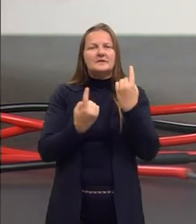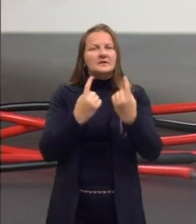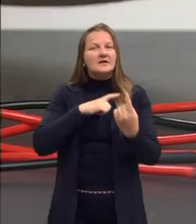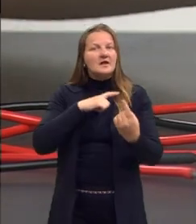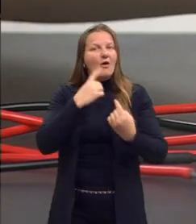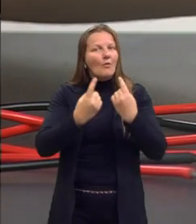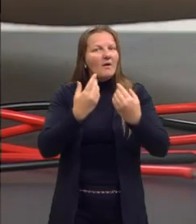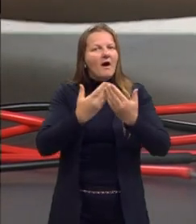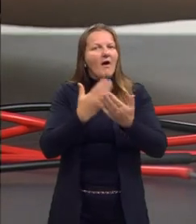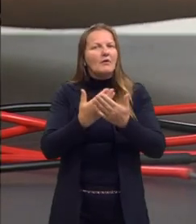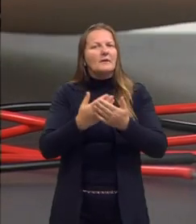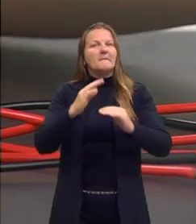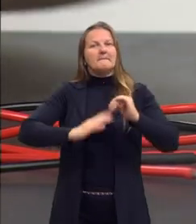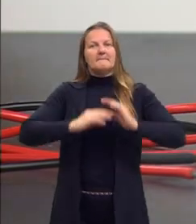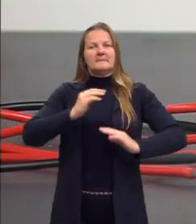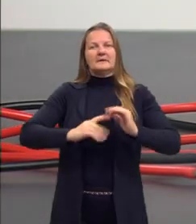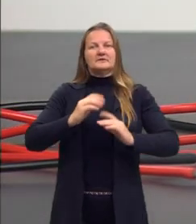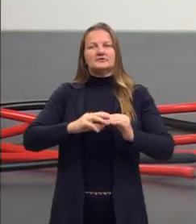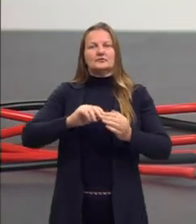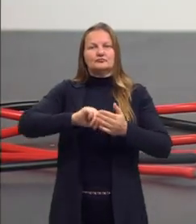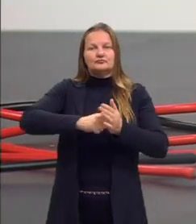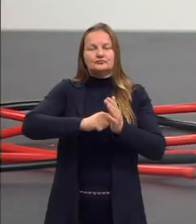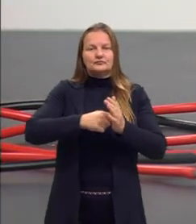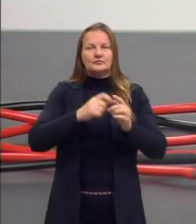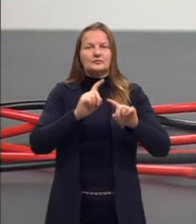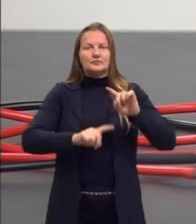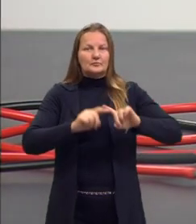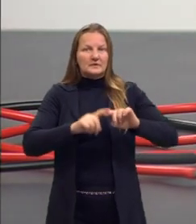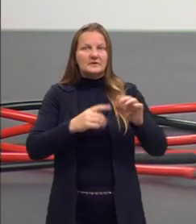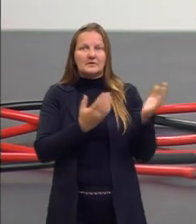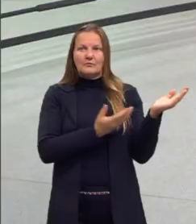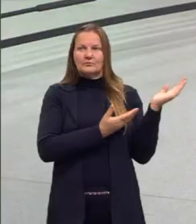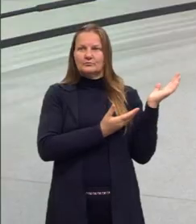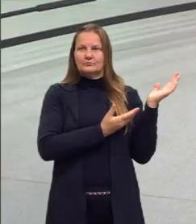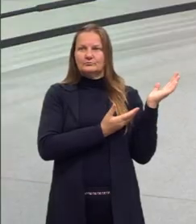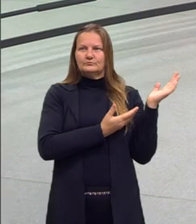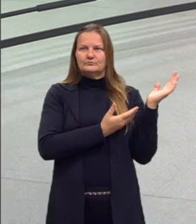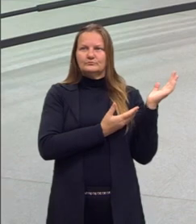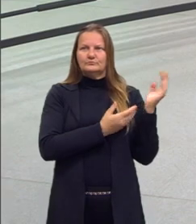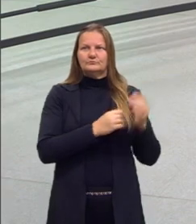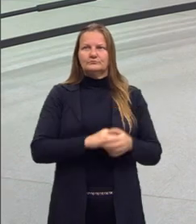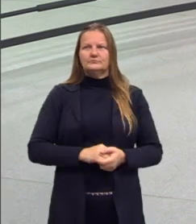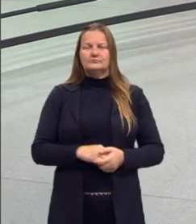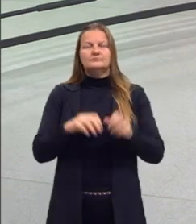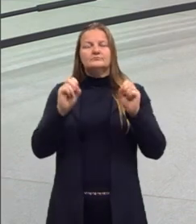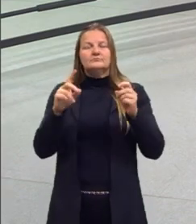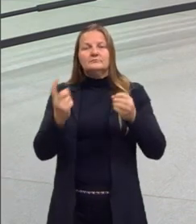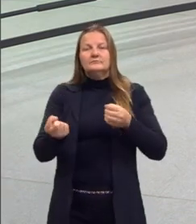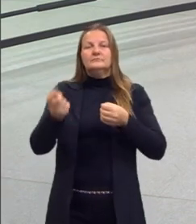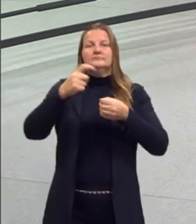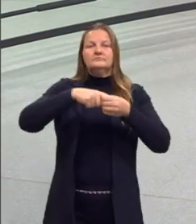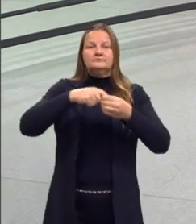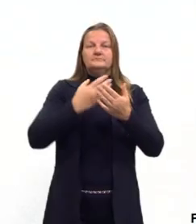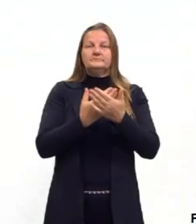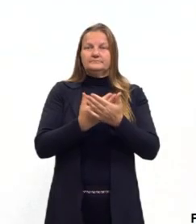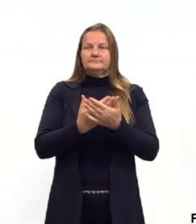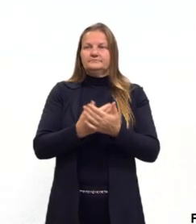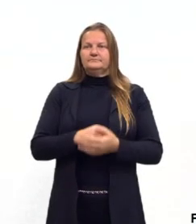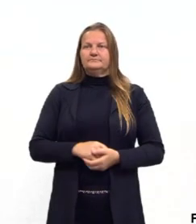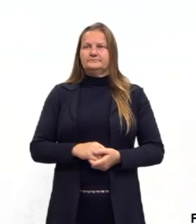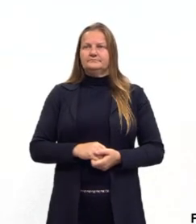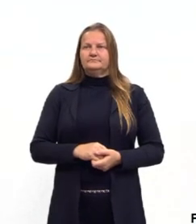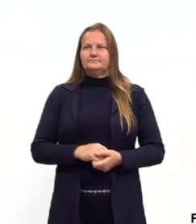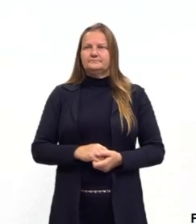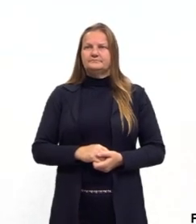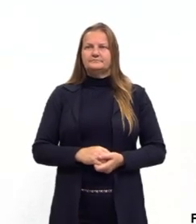práticas né para se aprender a mexer então no equipamento como esse certo bom então voltando para nossa